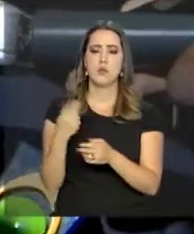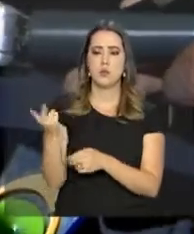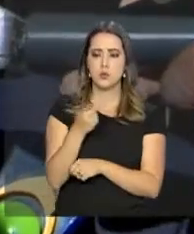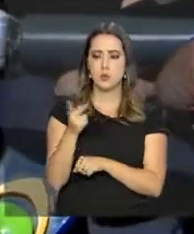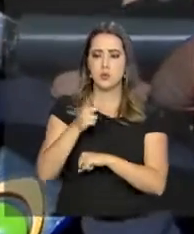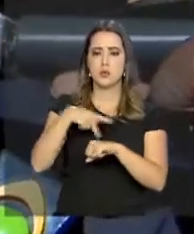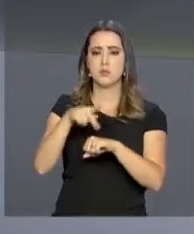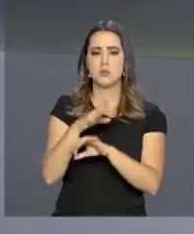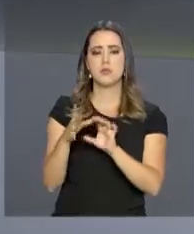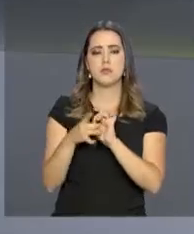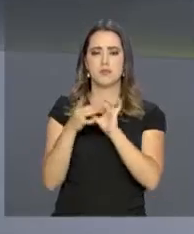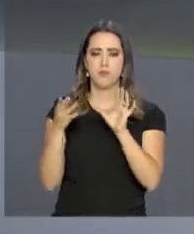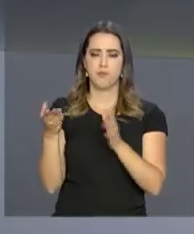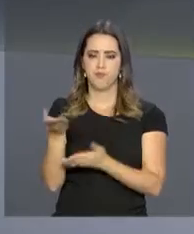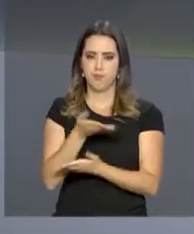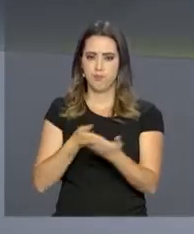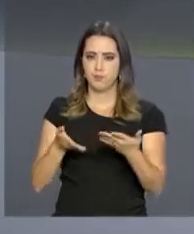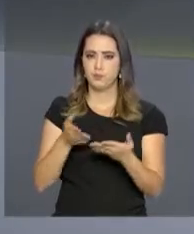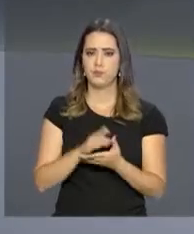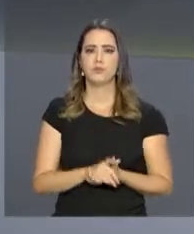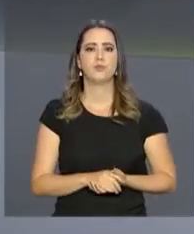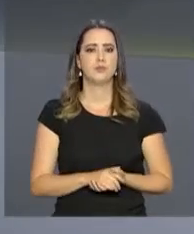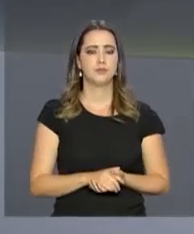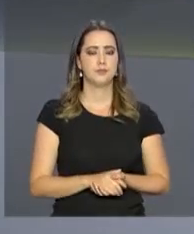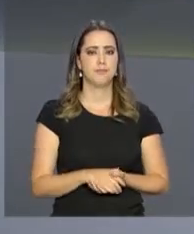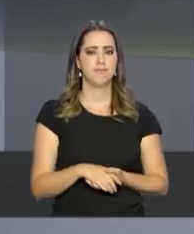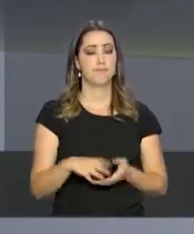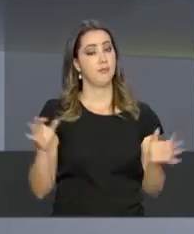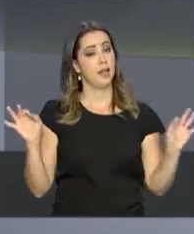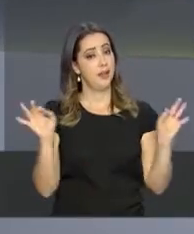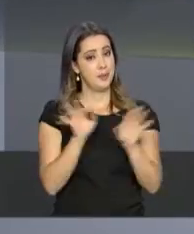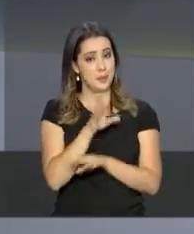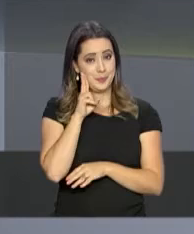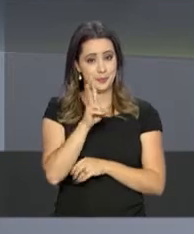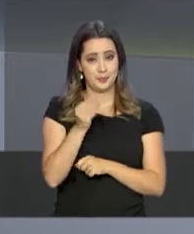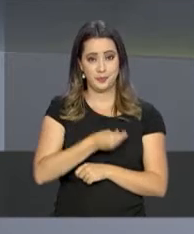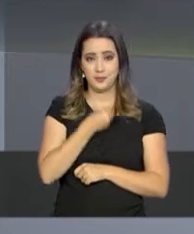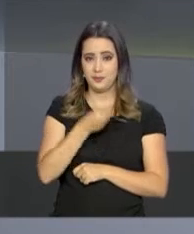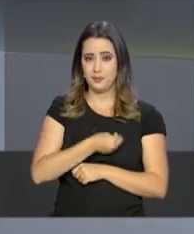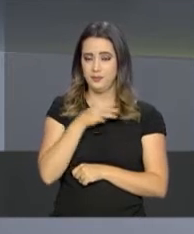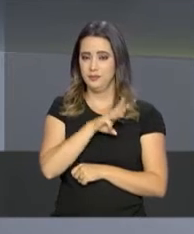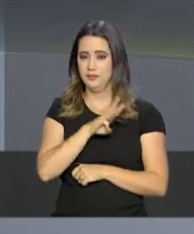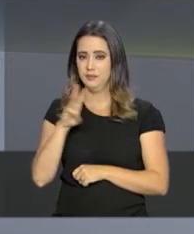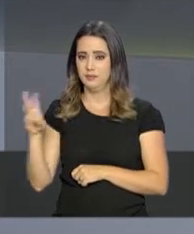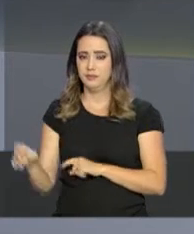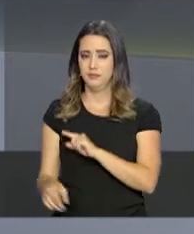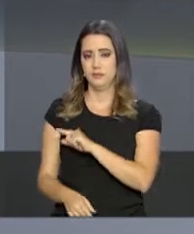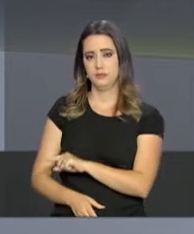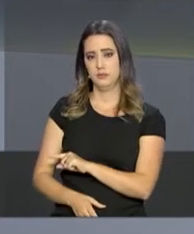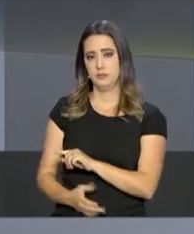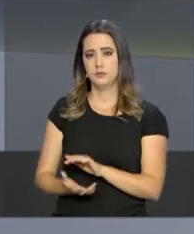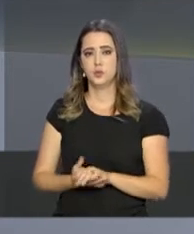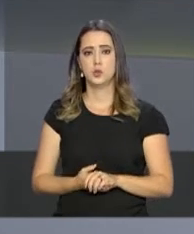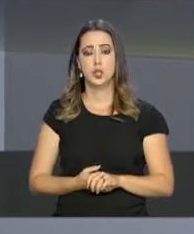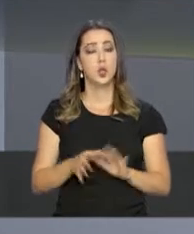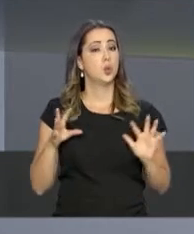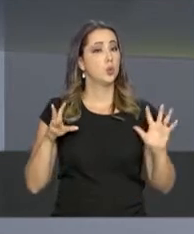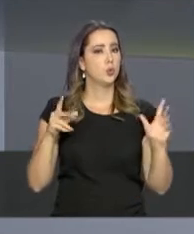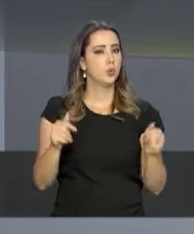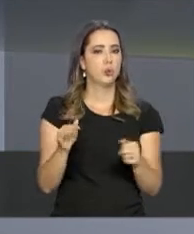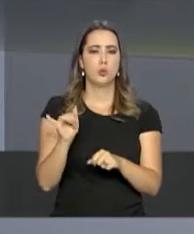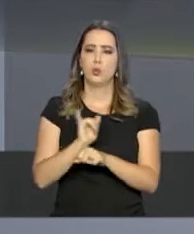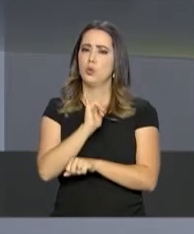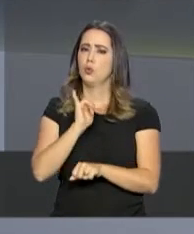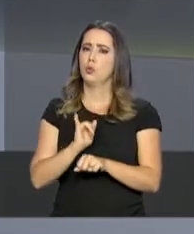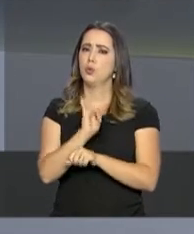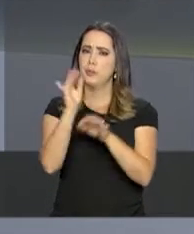bastante livres entre eles. Nós ficamos por aqui. Você acompanha a programação ao vivo pelo site da NBR na internet e todas